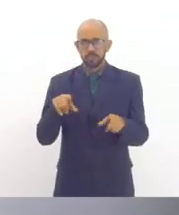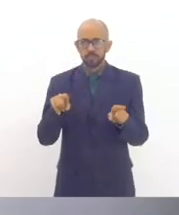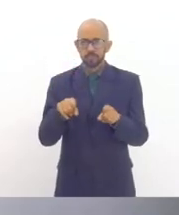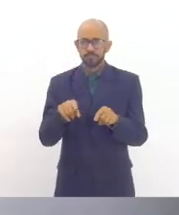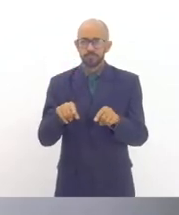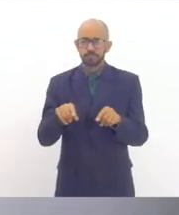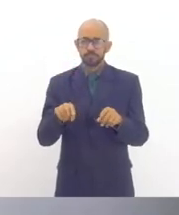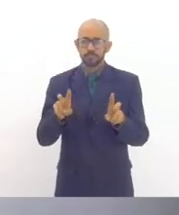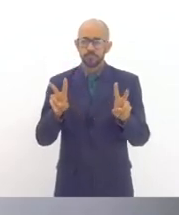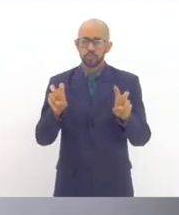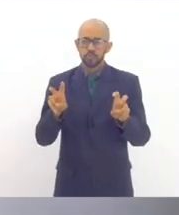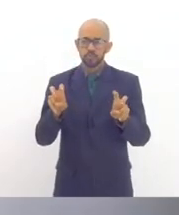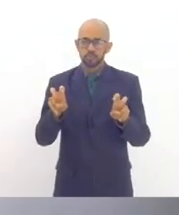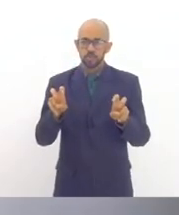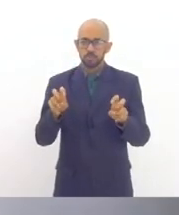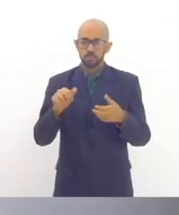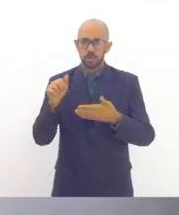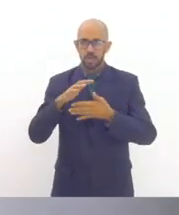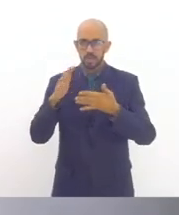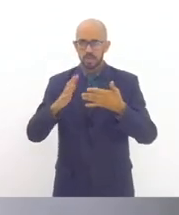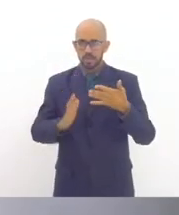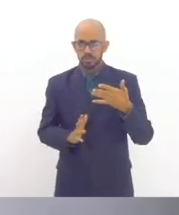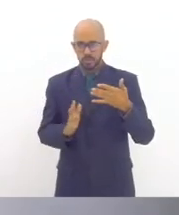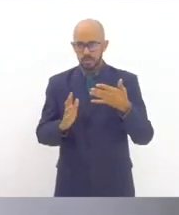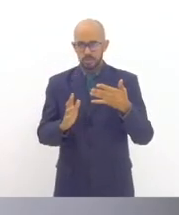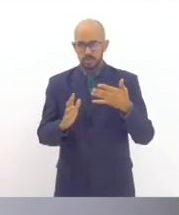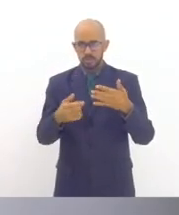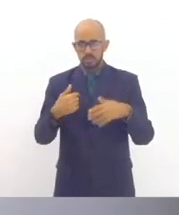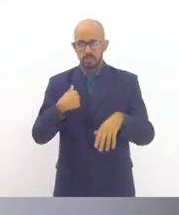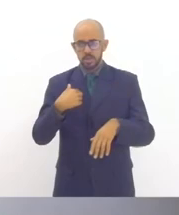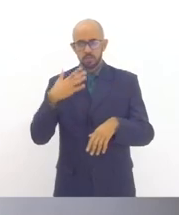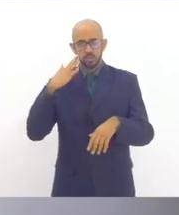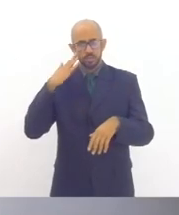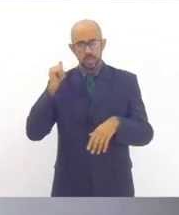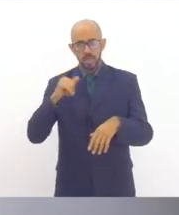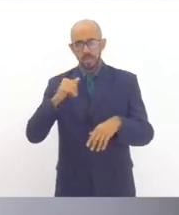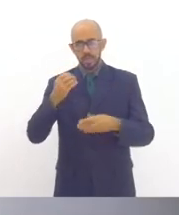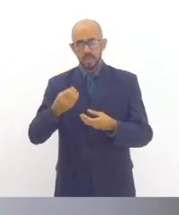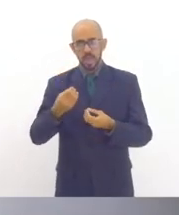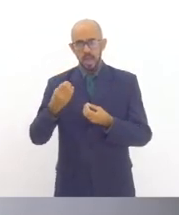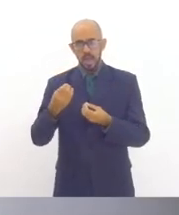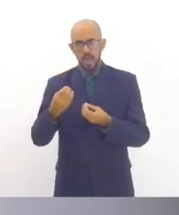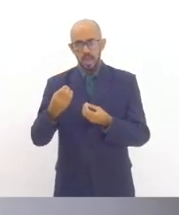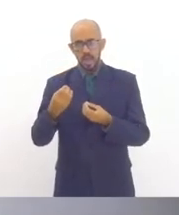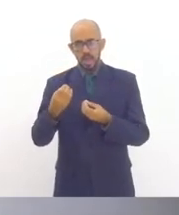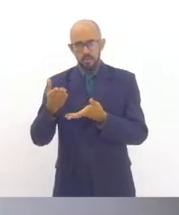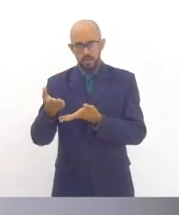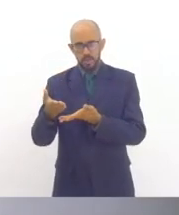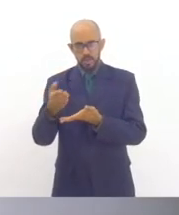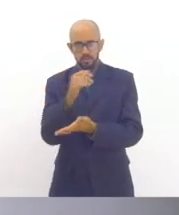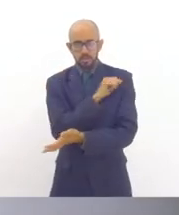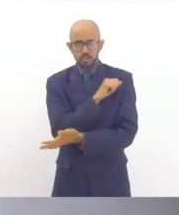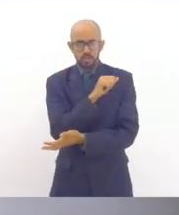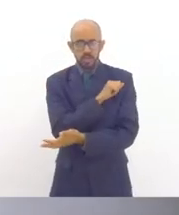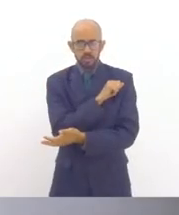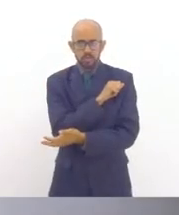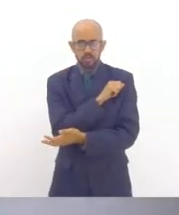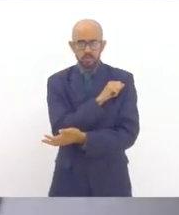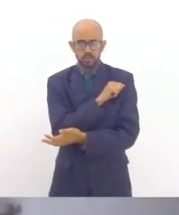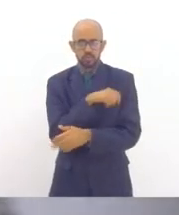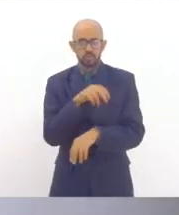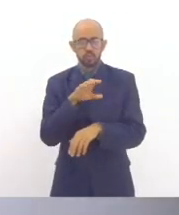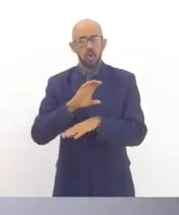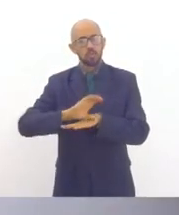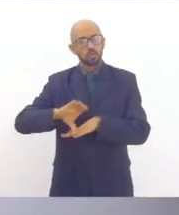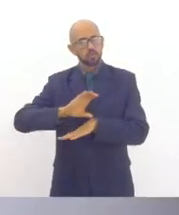relação a Libras, o que eu tenho conhecimento é que ele é ofertado, a oferta de Libras acontece nos cursos de